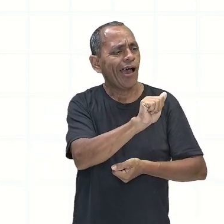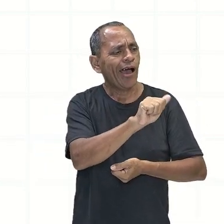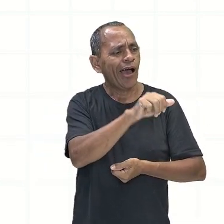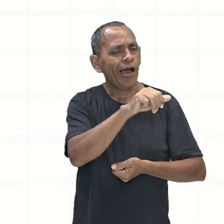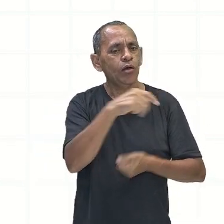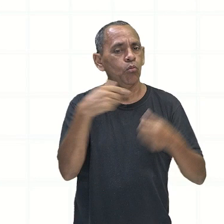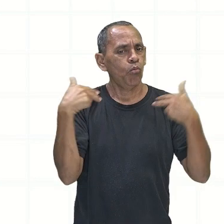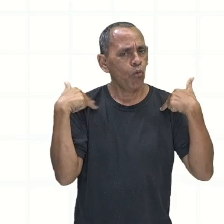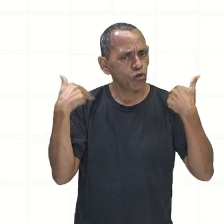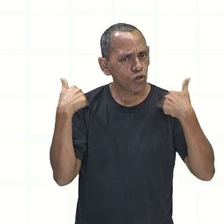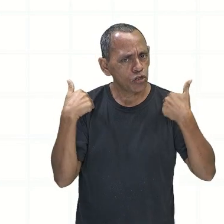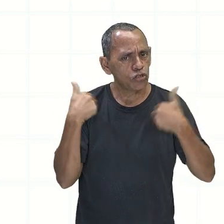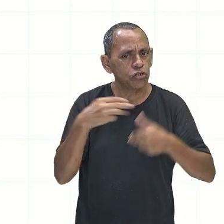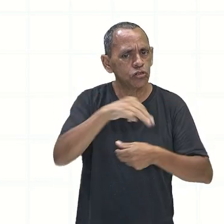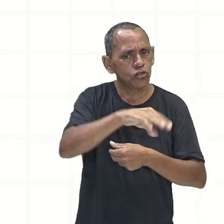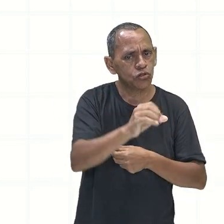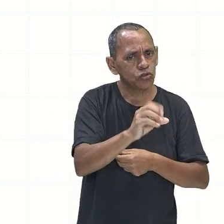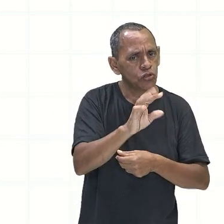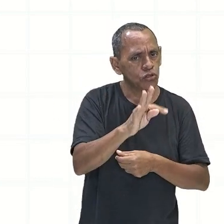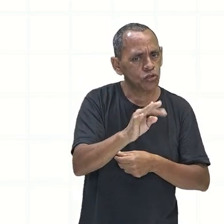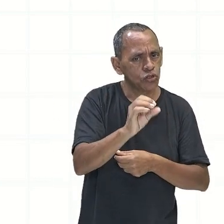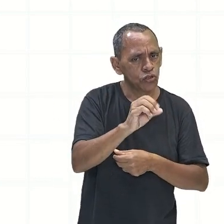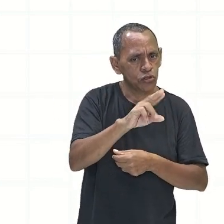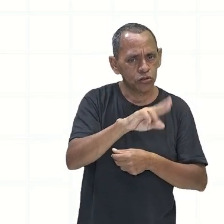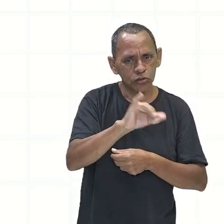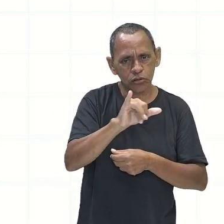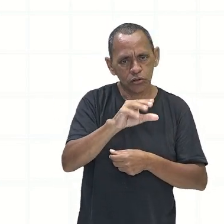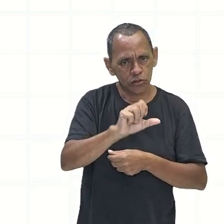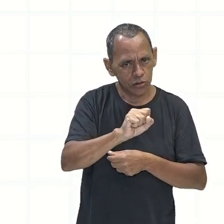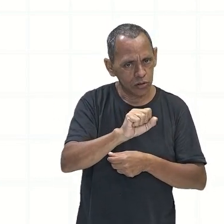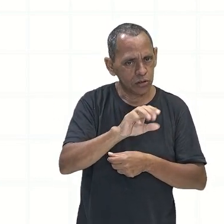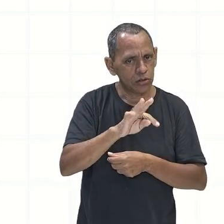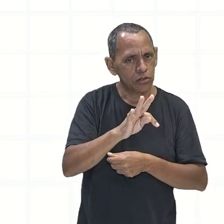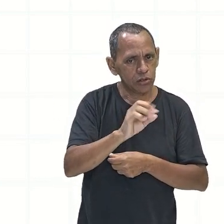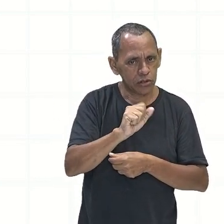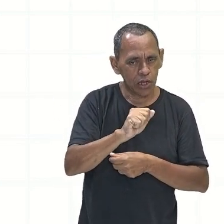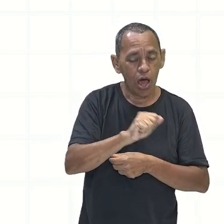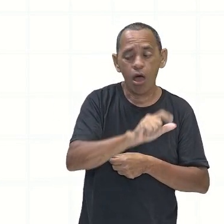né? A motorista, ou o motorista,